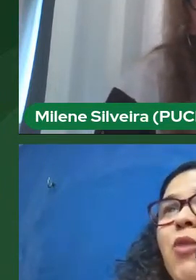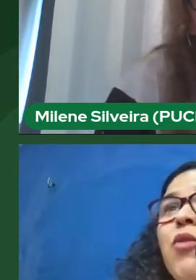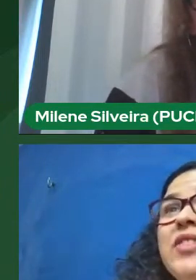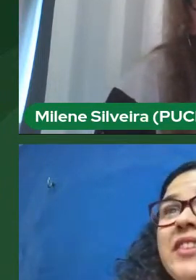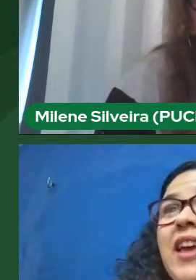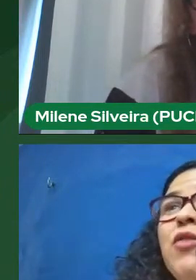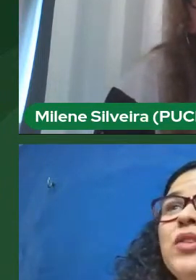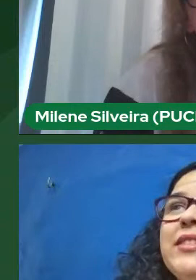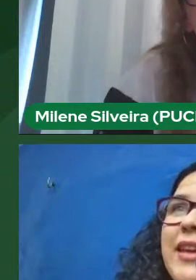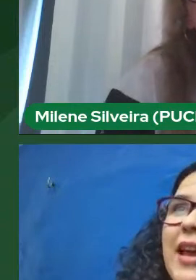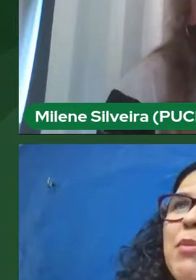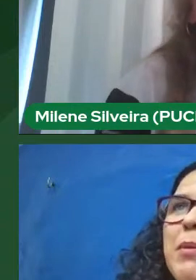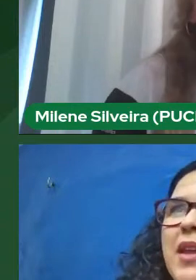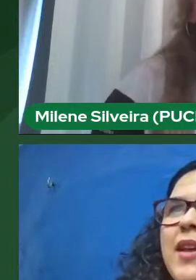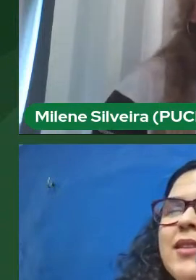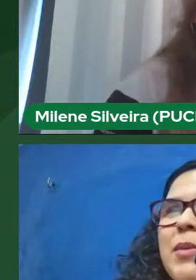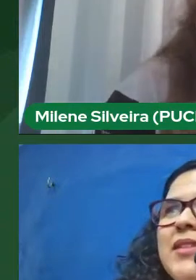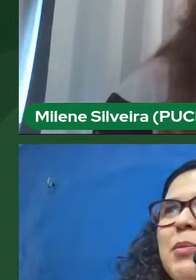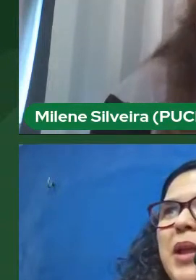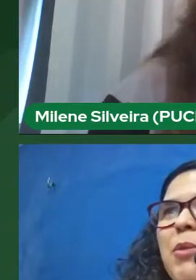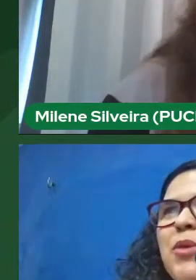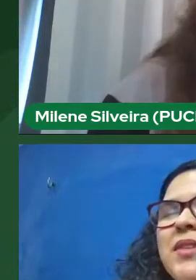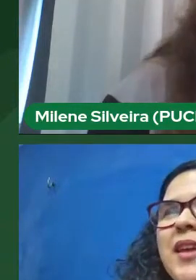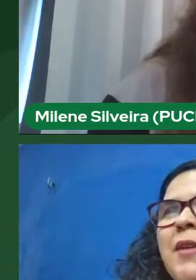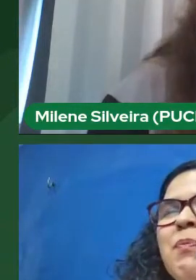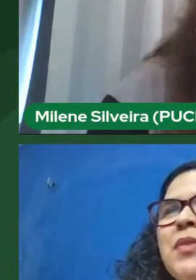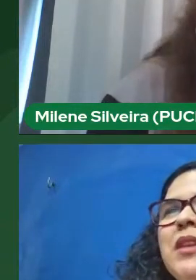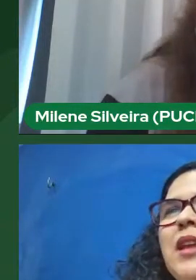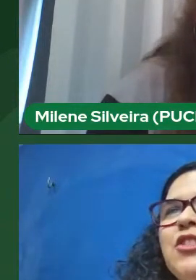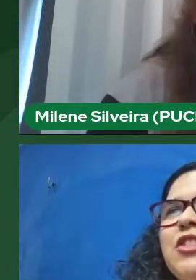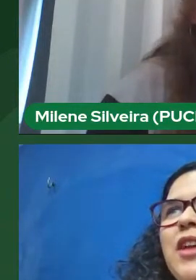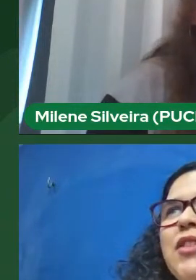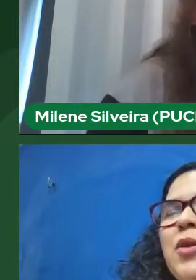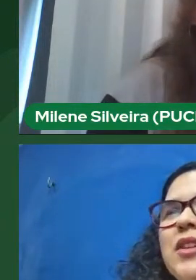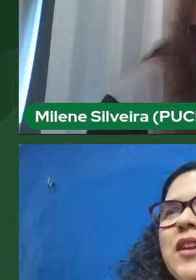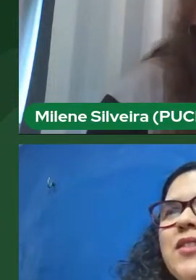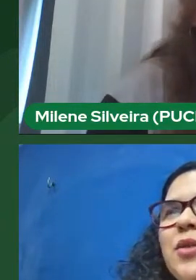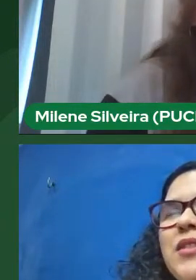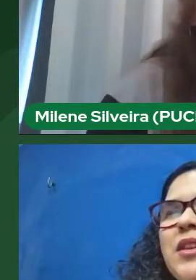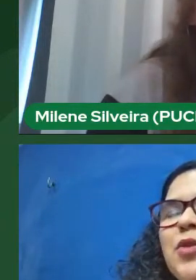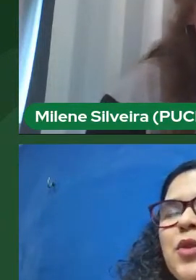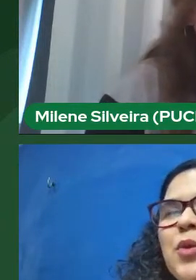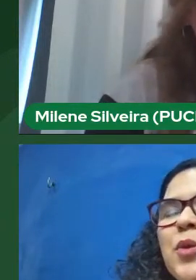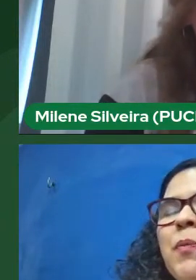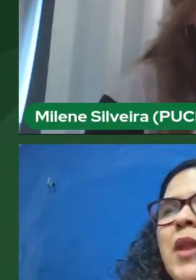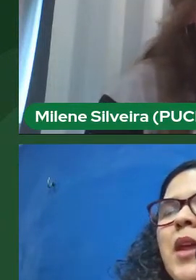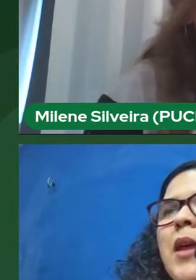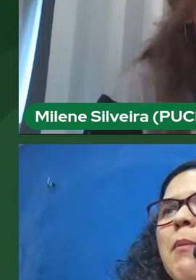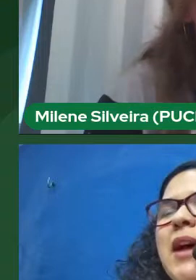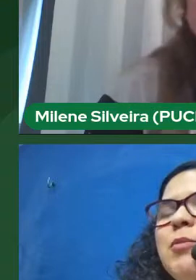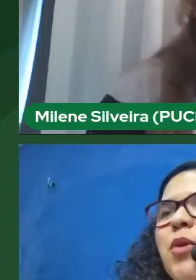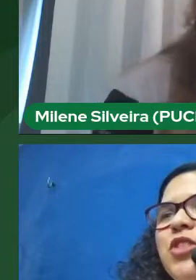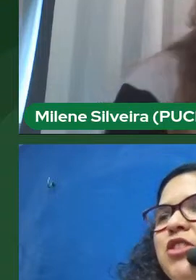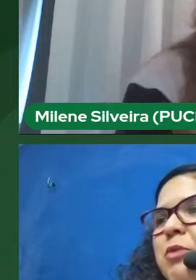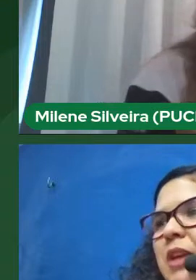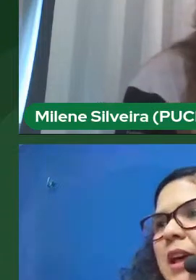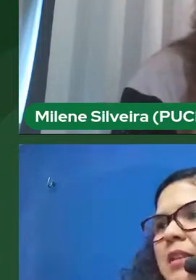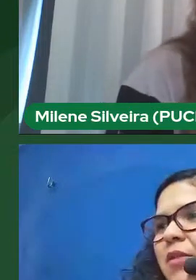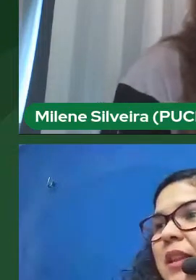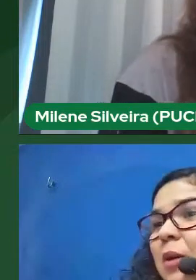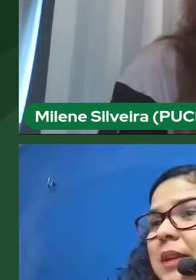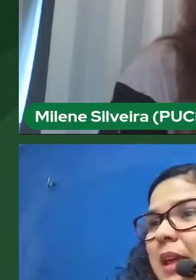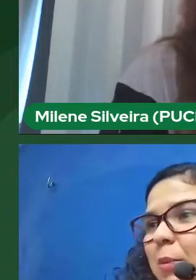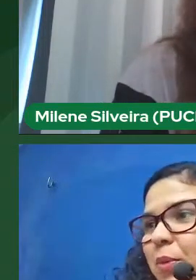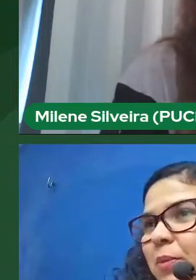é muito legal ser você a primeira a receber esse prêmio, né? A gente deve ter outras edições aí no futuro. Mas, bom,